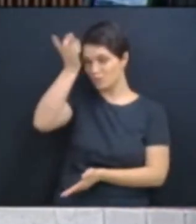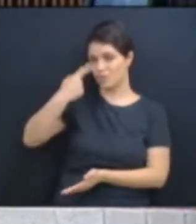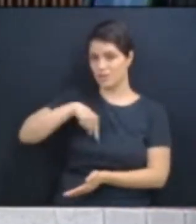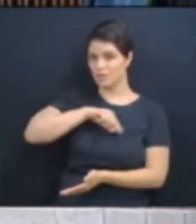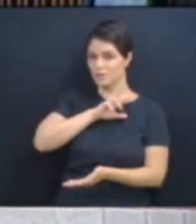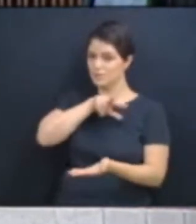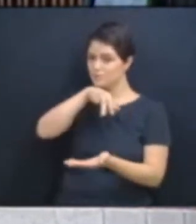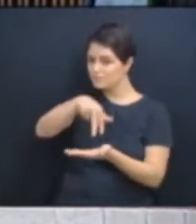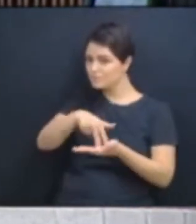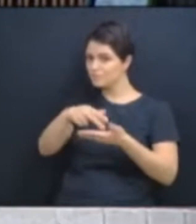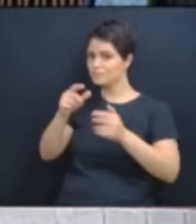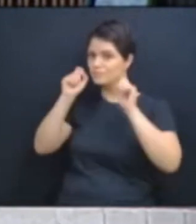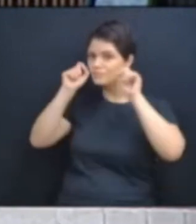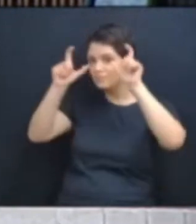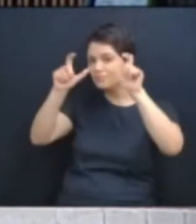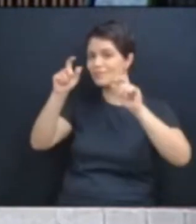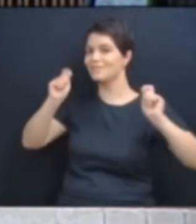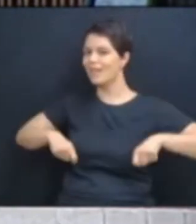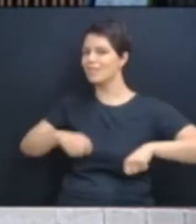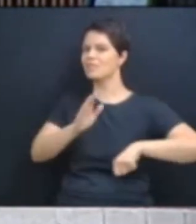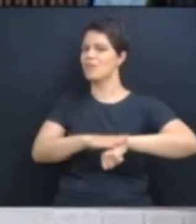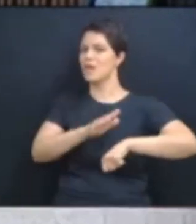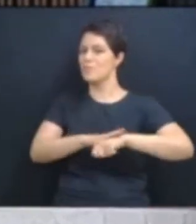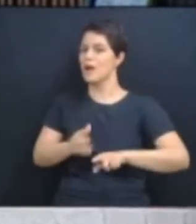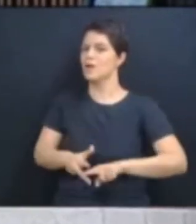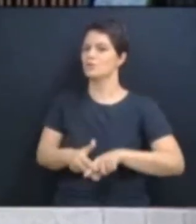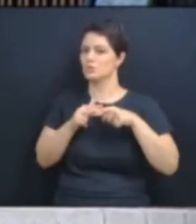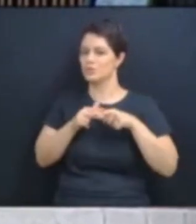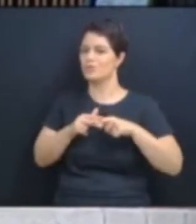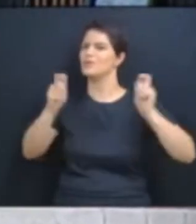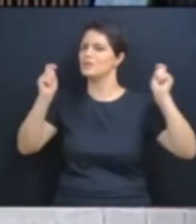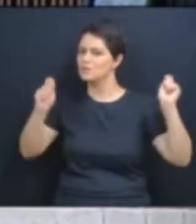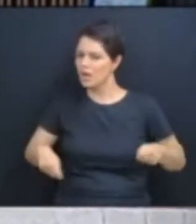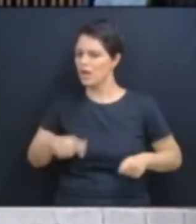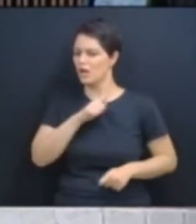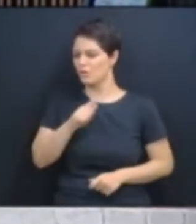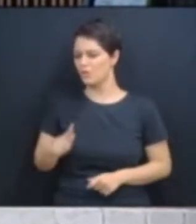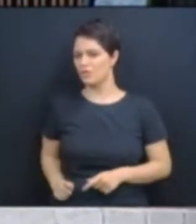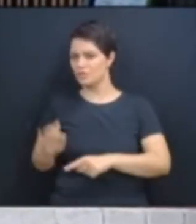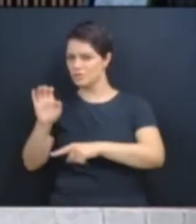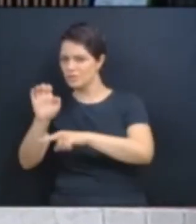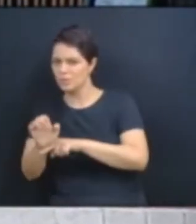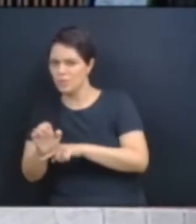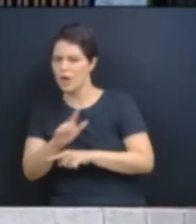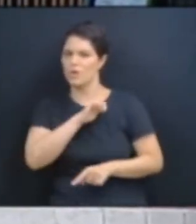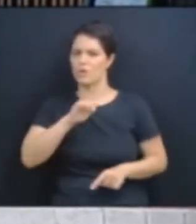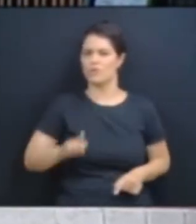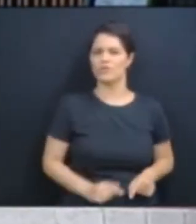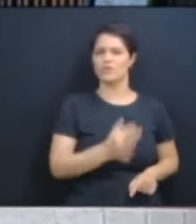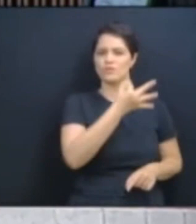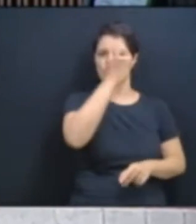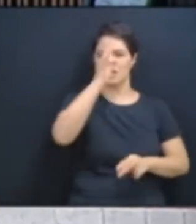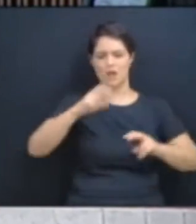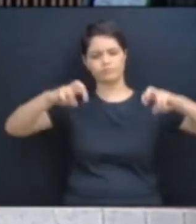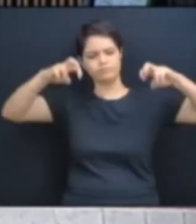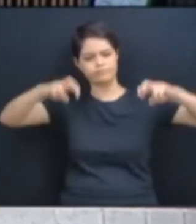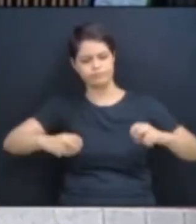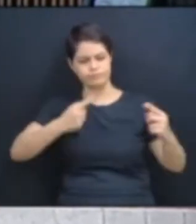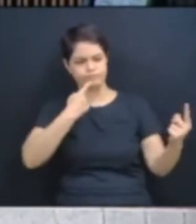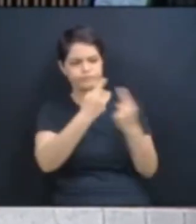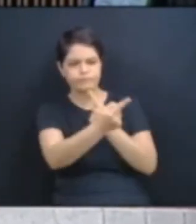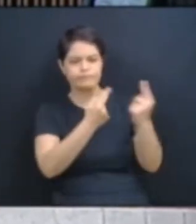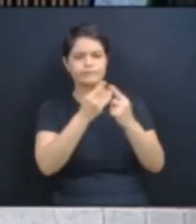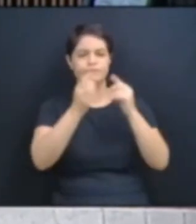Tem tempo do governo estadual, do governo federal, sentar de novo e entender esses pontos que estão sendo colocados aqui. Tem